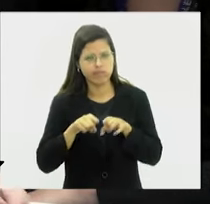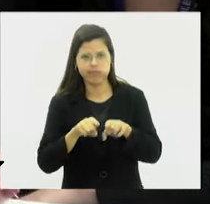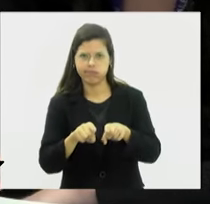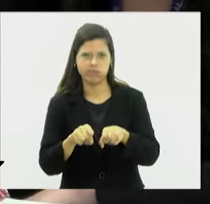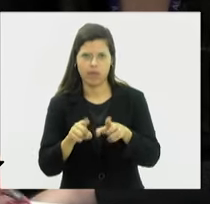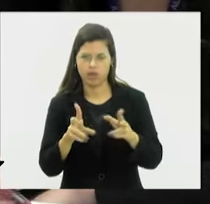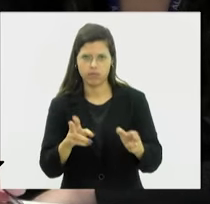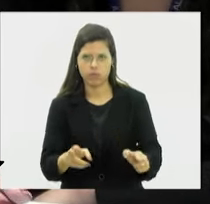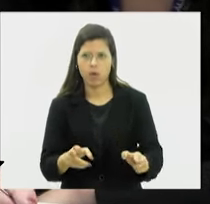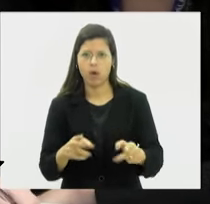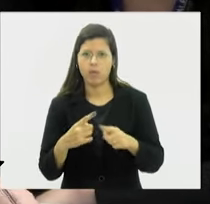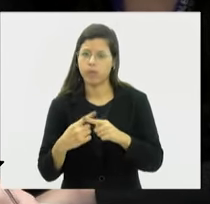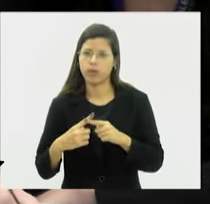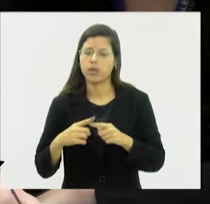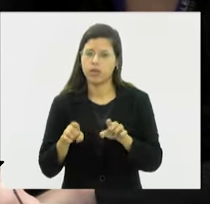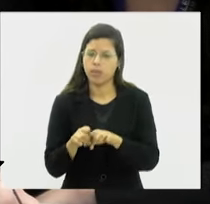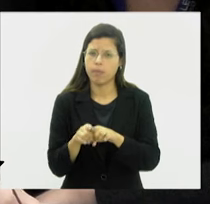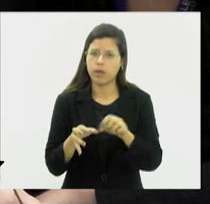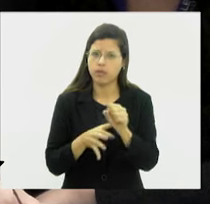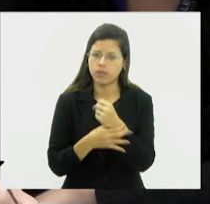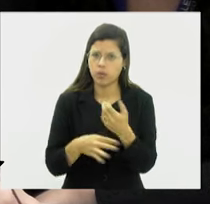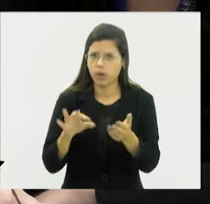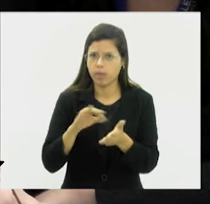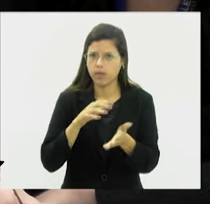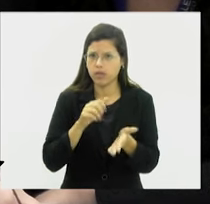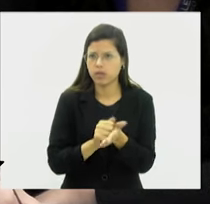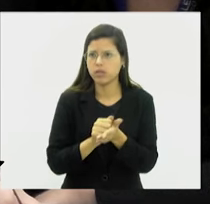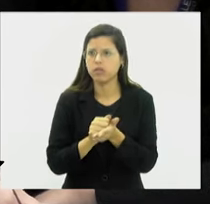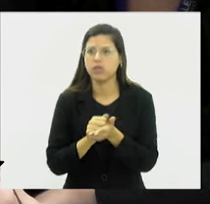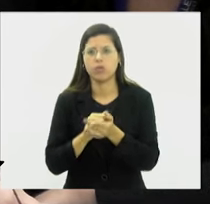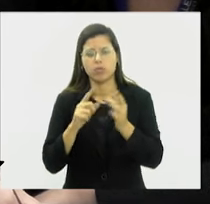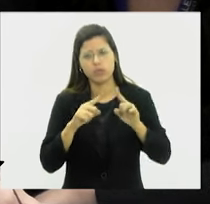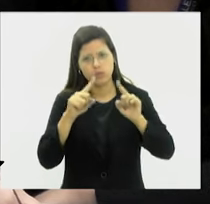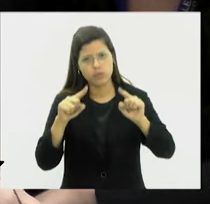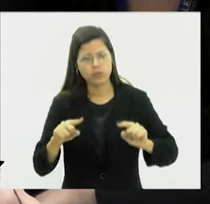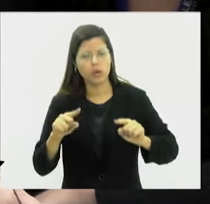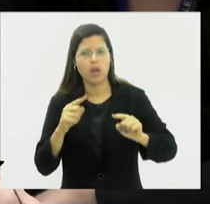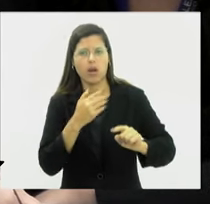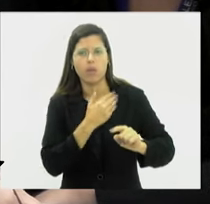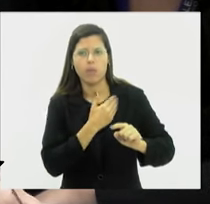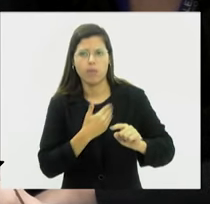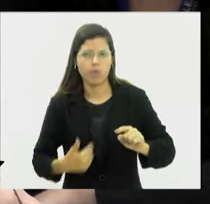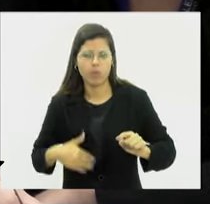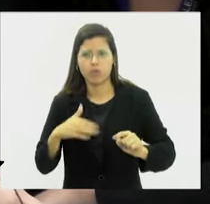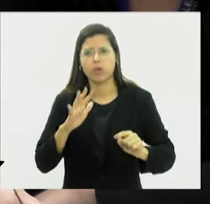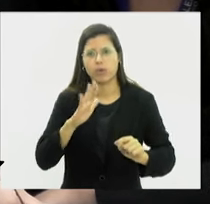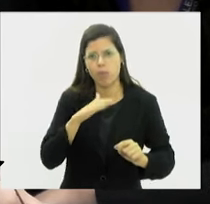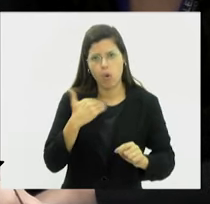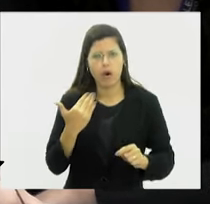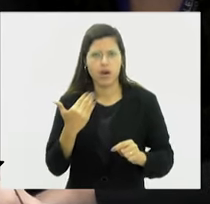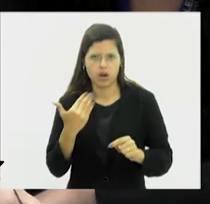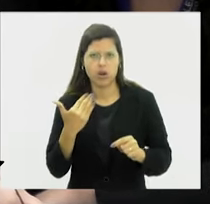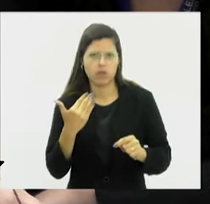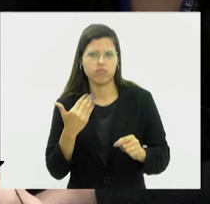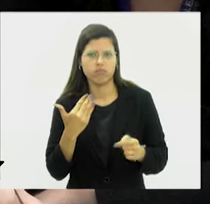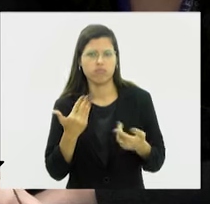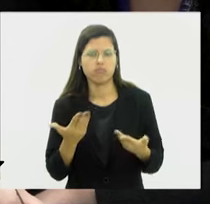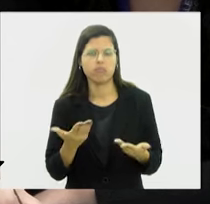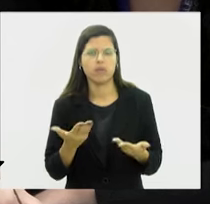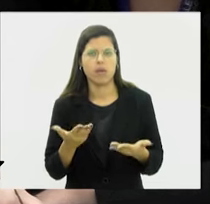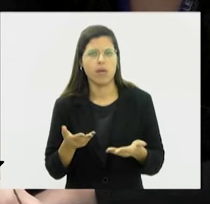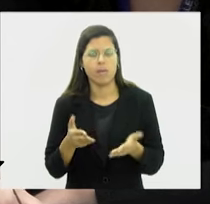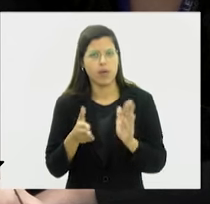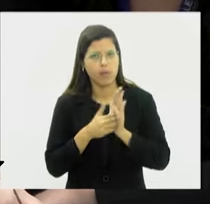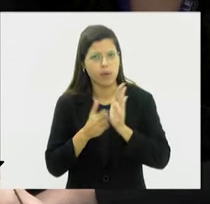porque assegura também a matrícula de filhos de agentes públicos de segurança mortos em serviço. E aqui também a minha proposta é garantir